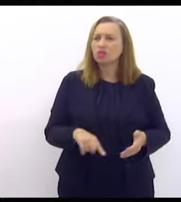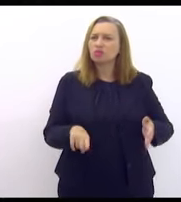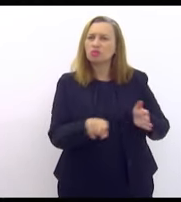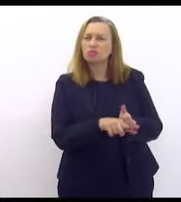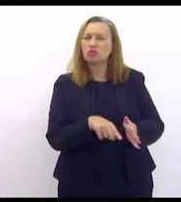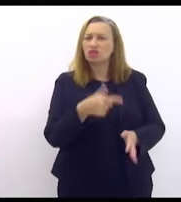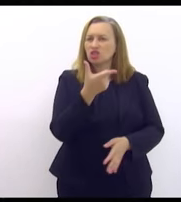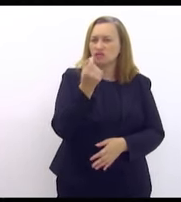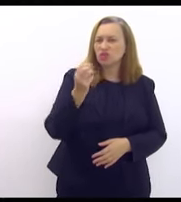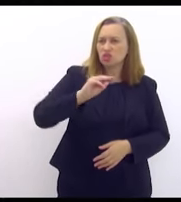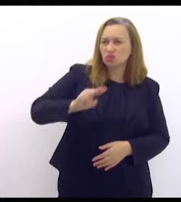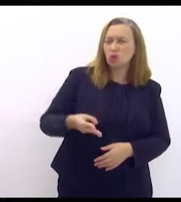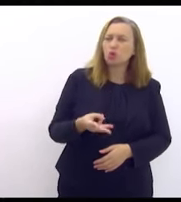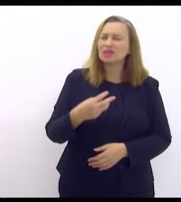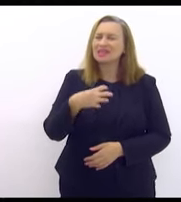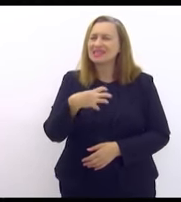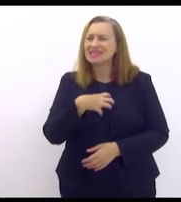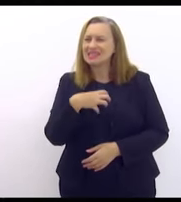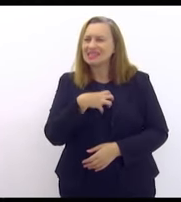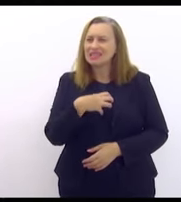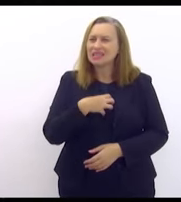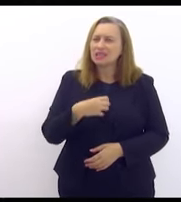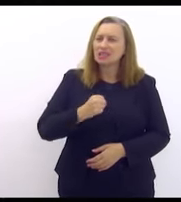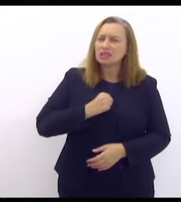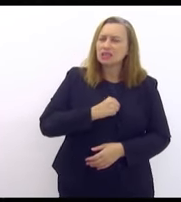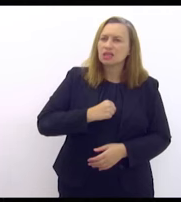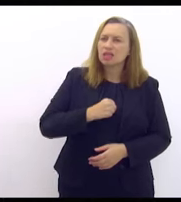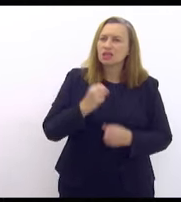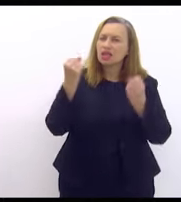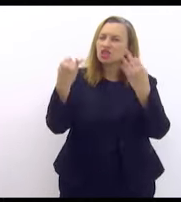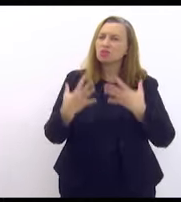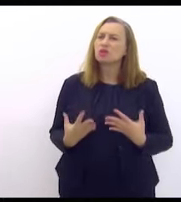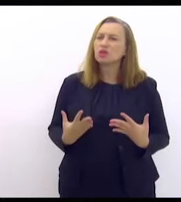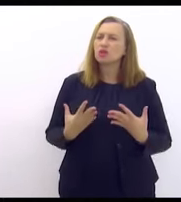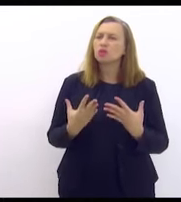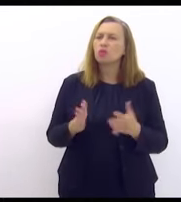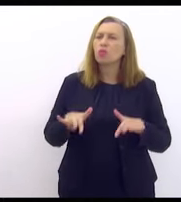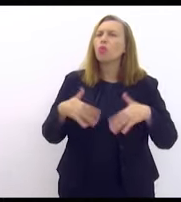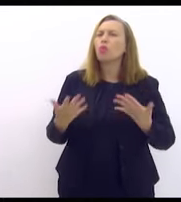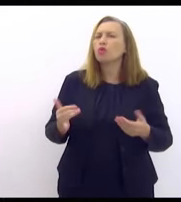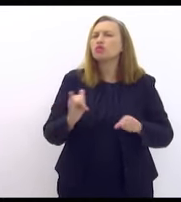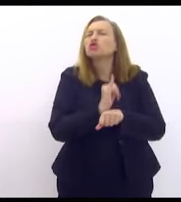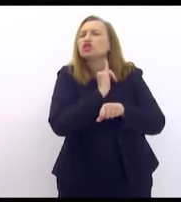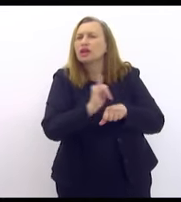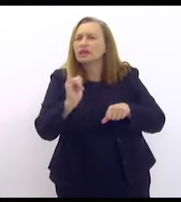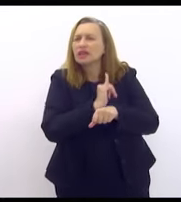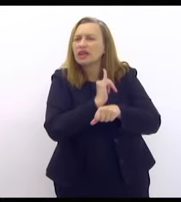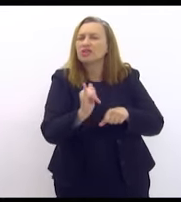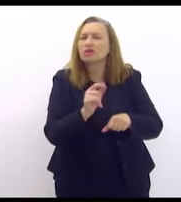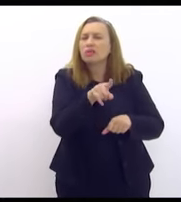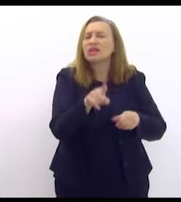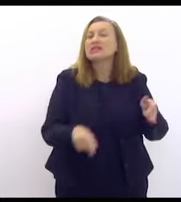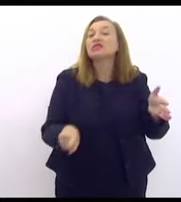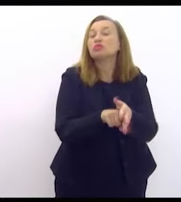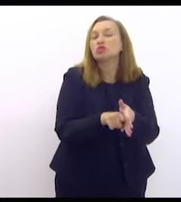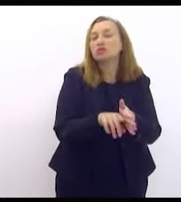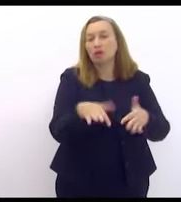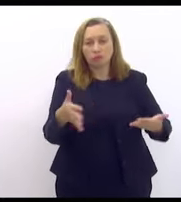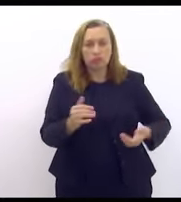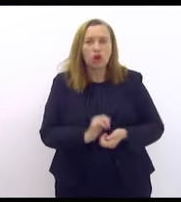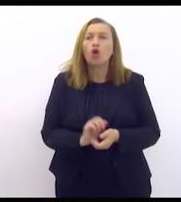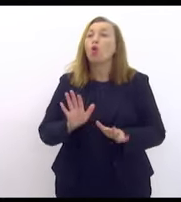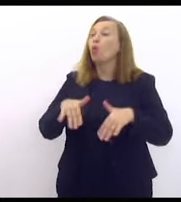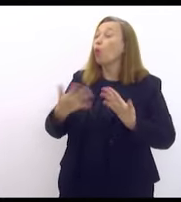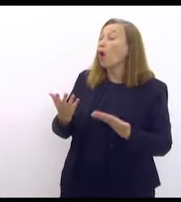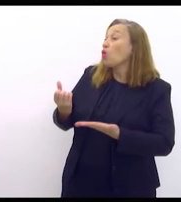bilhões, eu sinto falta do esclarecimento qual foi a contrapartida dada para essa renúncia. Qual foi o